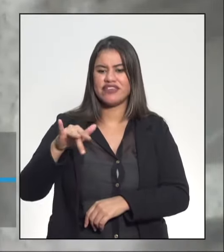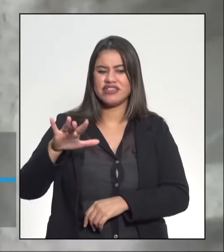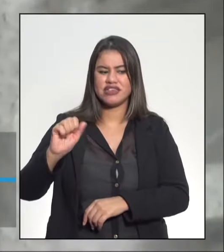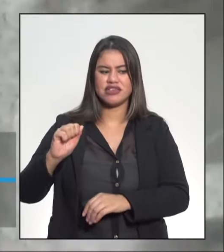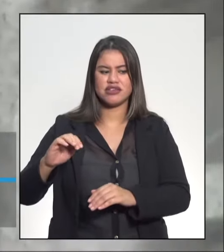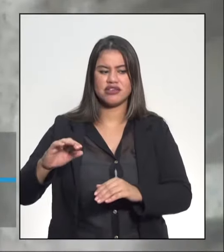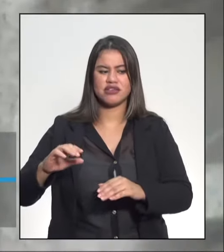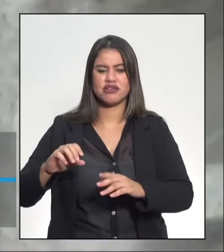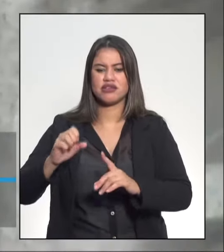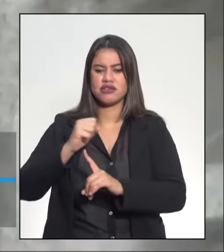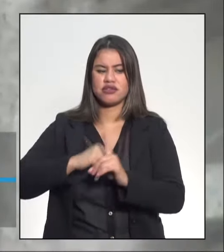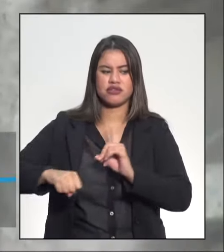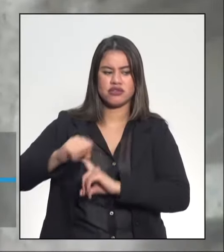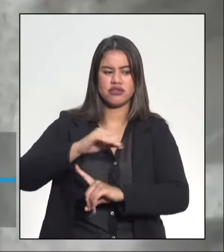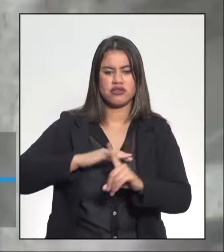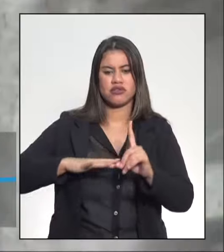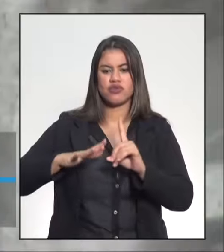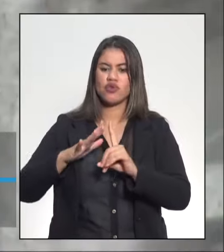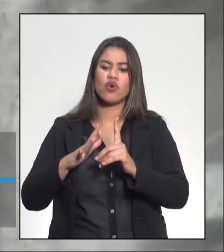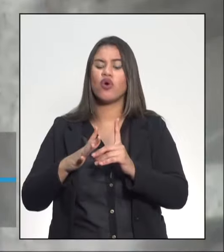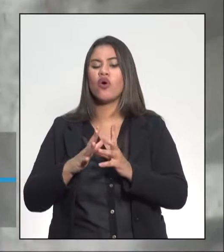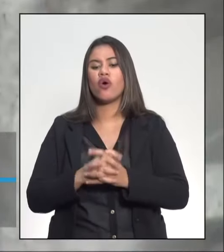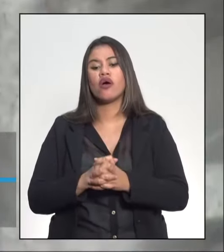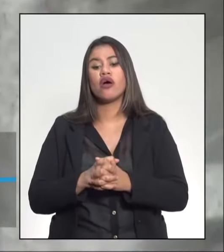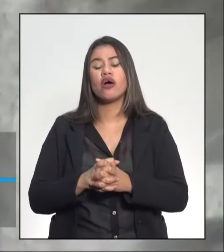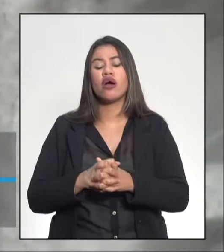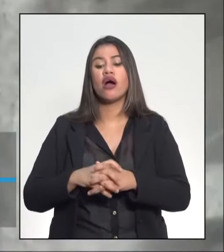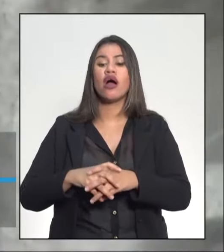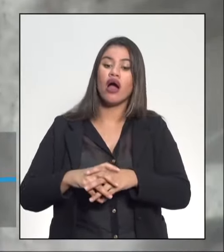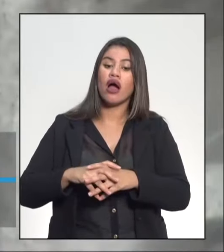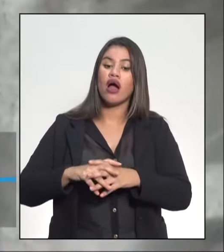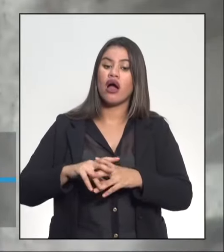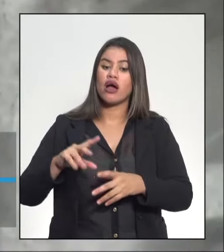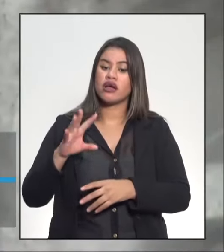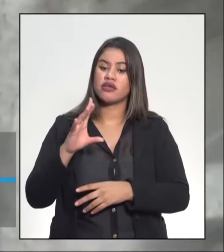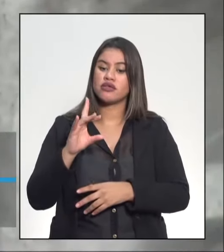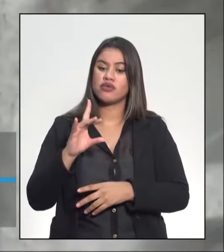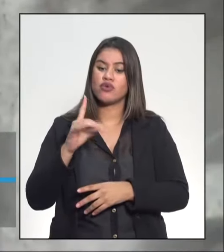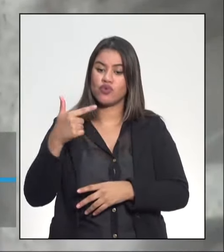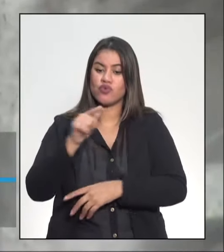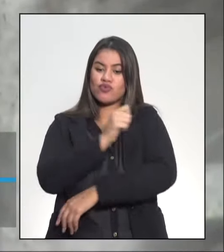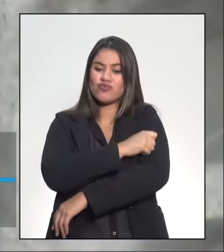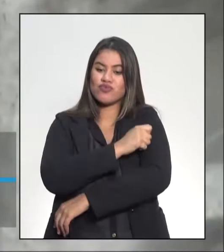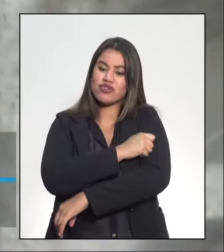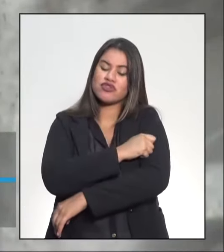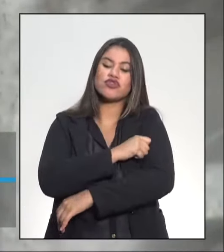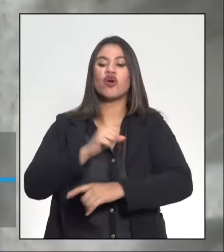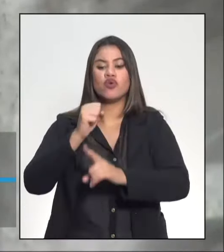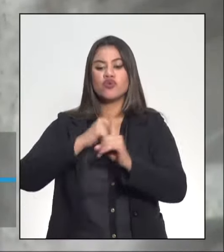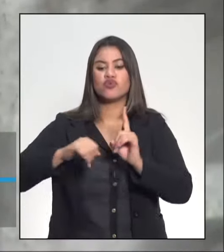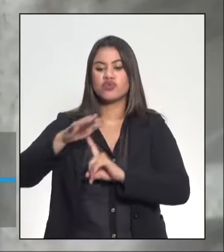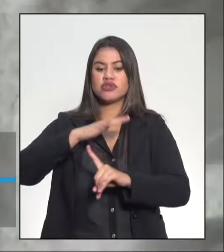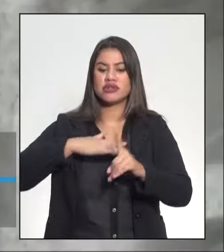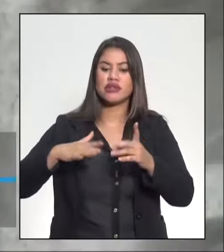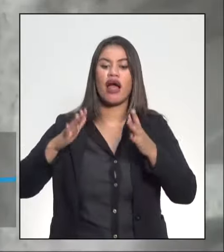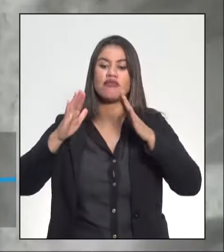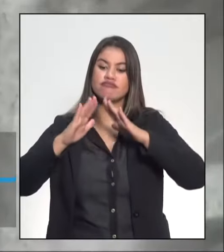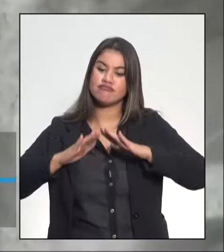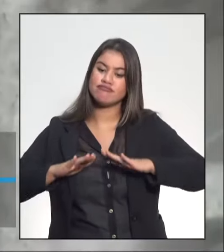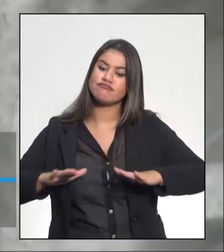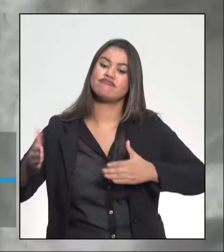Felipe Iago fala harmonia em sociedade. Harmonia, às vezes, nem tanto, né? Também, às vezes, tem outro lado.